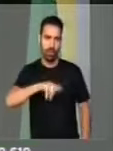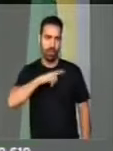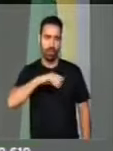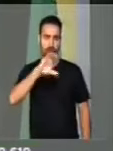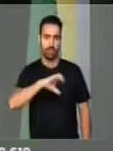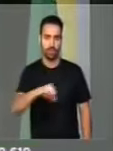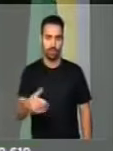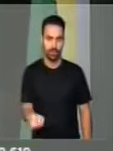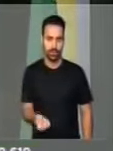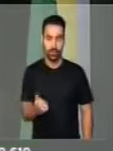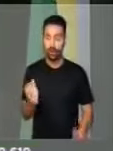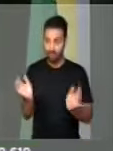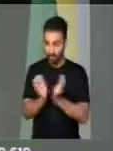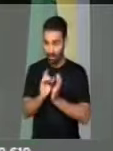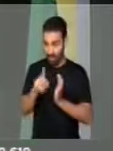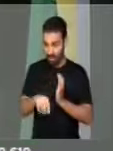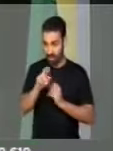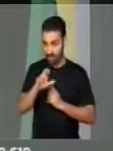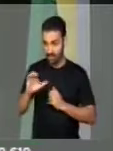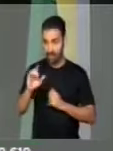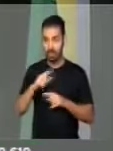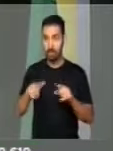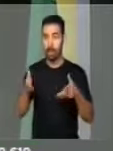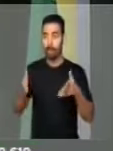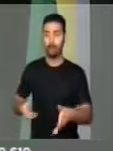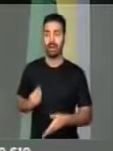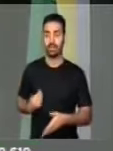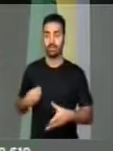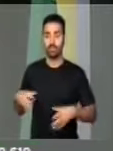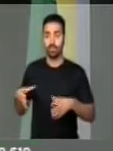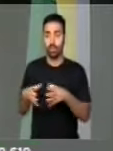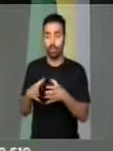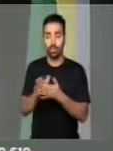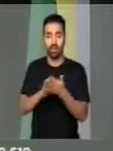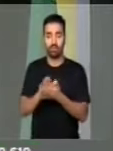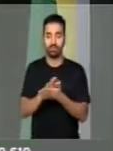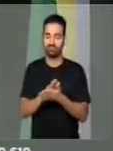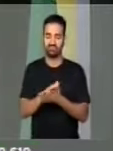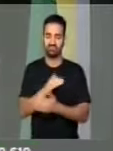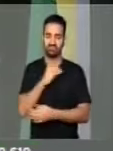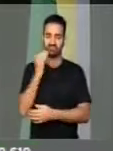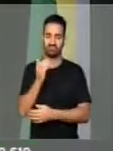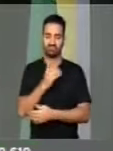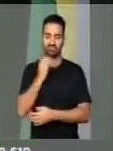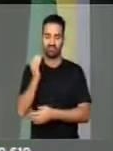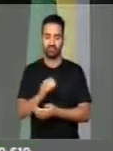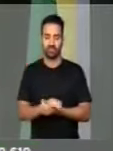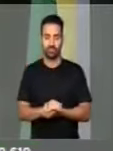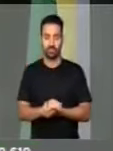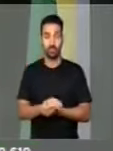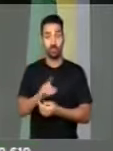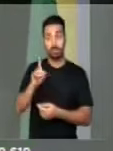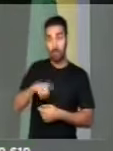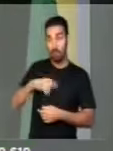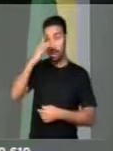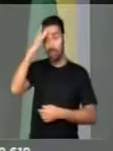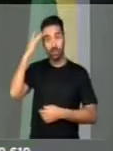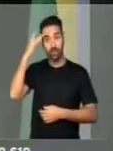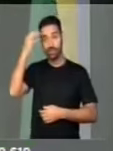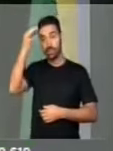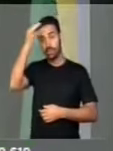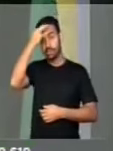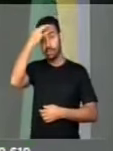não participar de grupo de oração não cola mais, né? Se dizer como homem do Espírito, mulher do